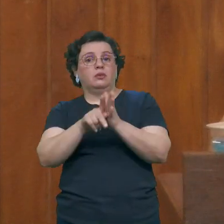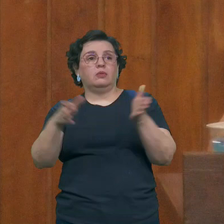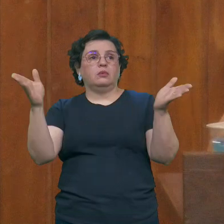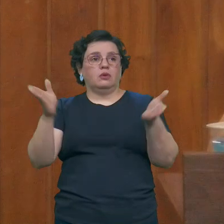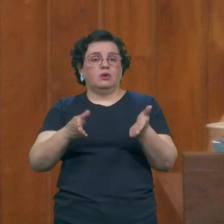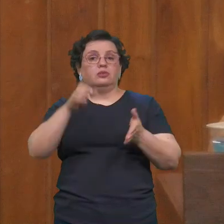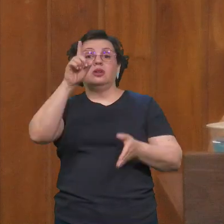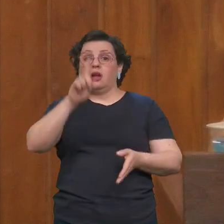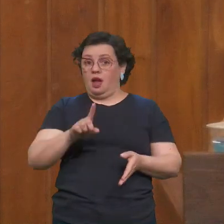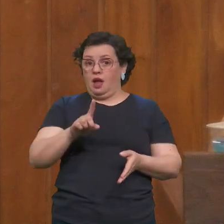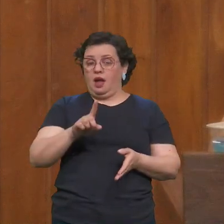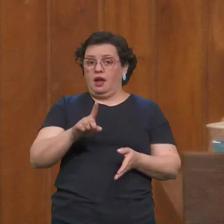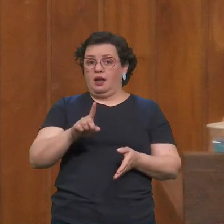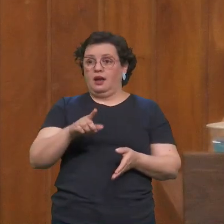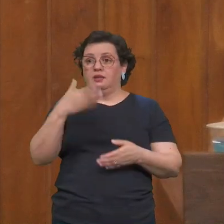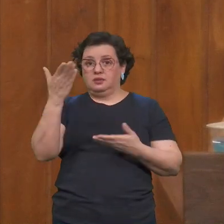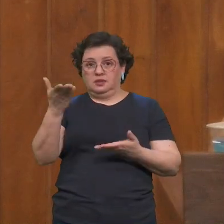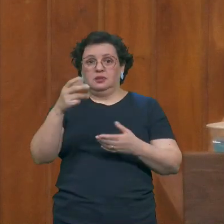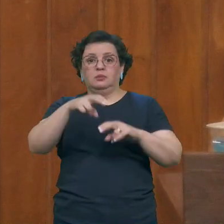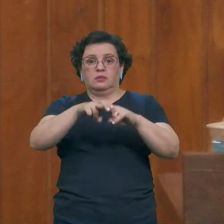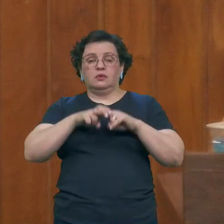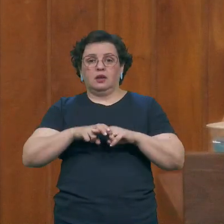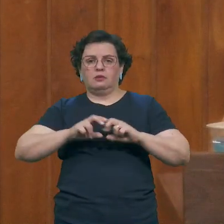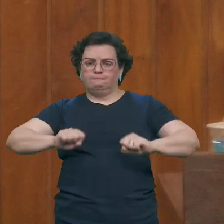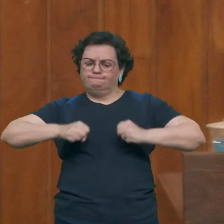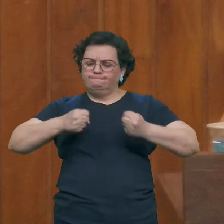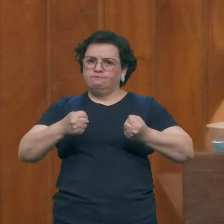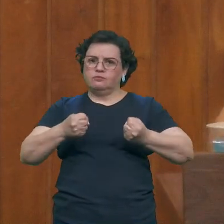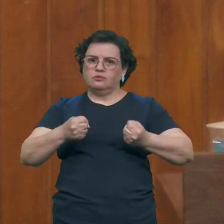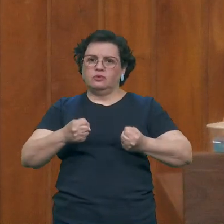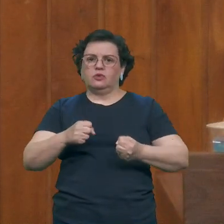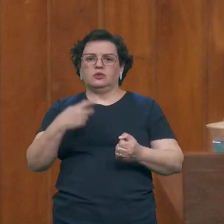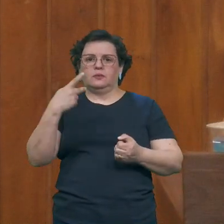ela é o que é pelo esforço dela.